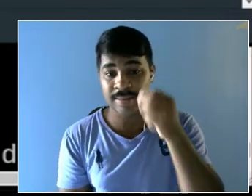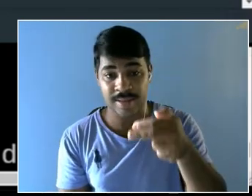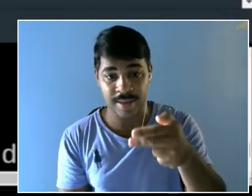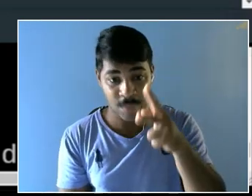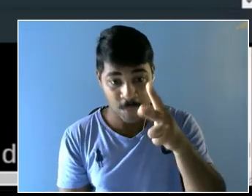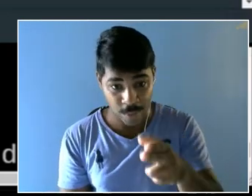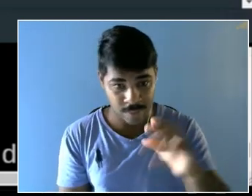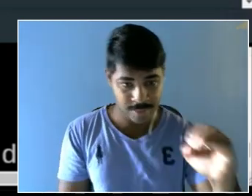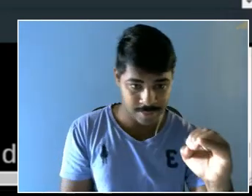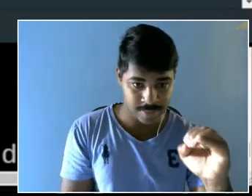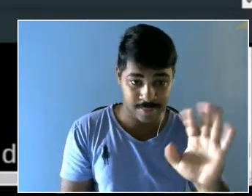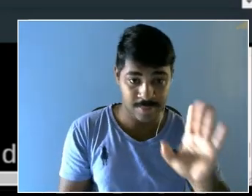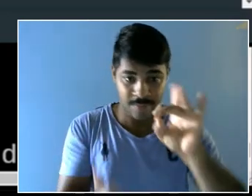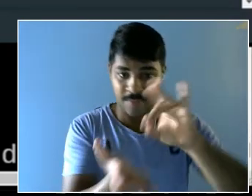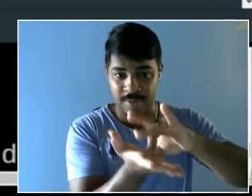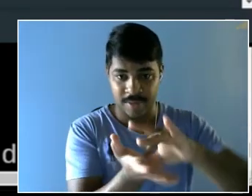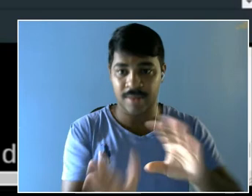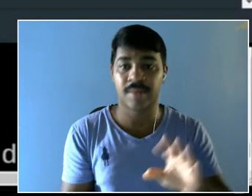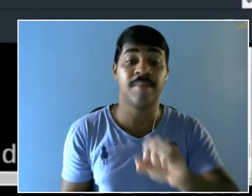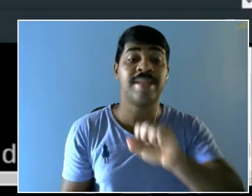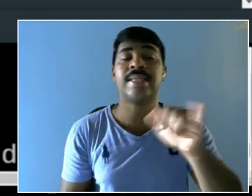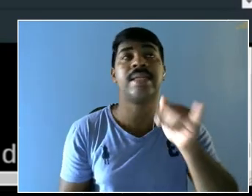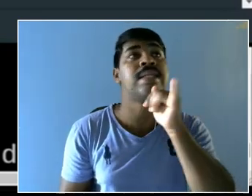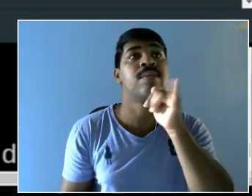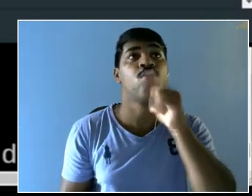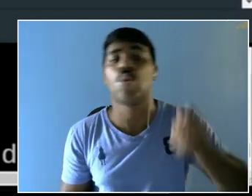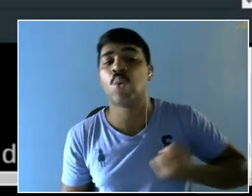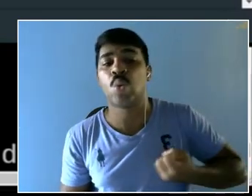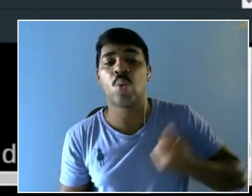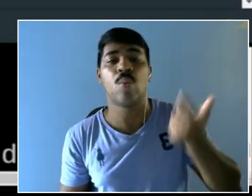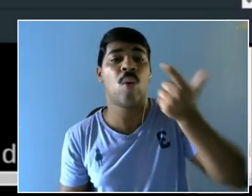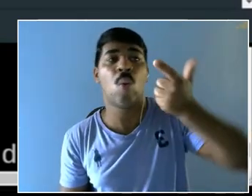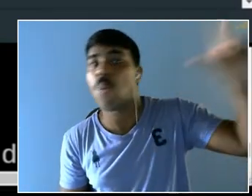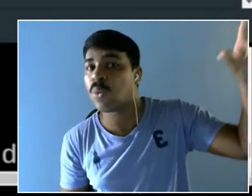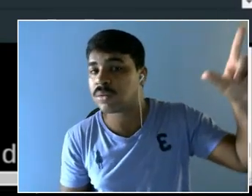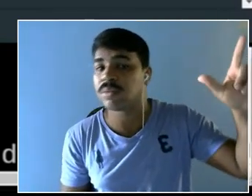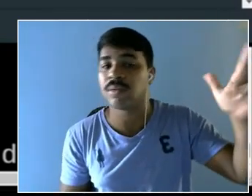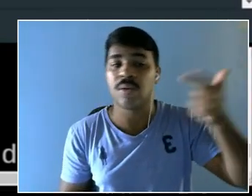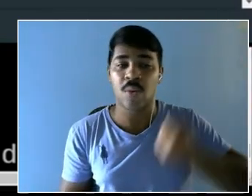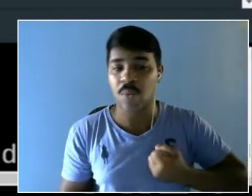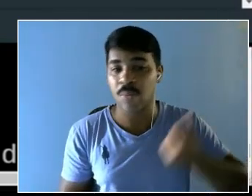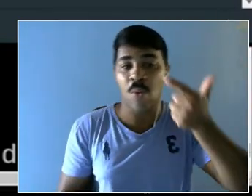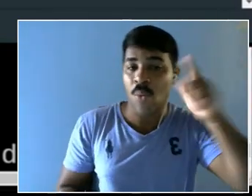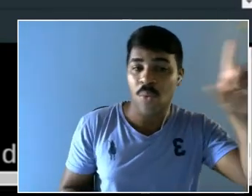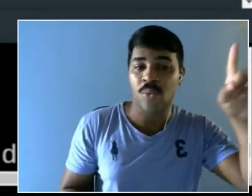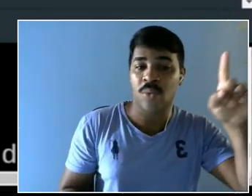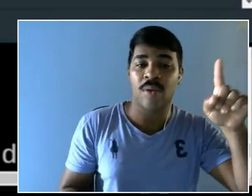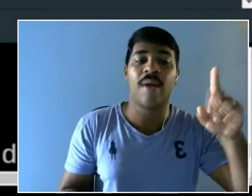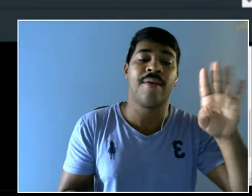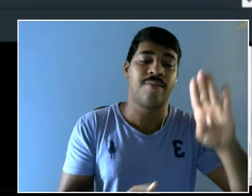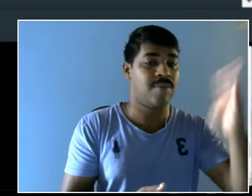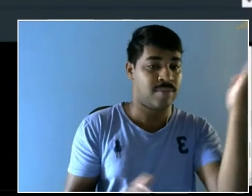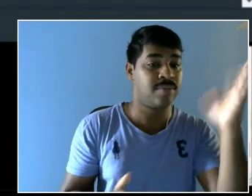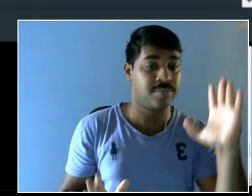verdadeiro. Mas se não for igual a 0, vai dar falso. Como eu coloquei que teste igual a 0, vai dar verdadeiro e vai executar